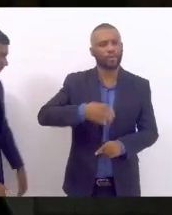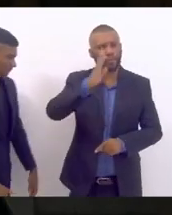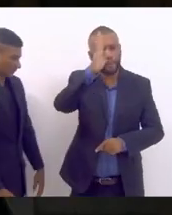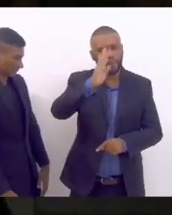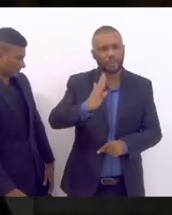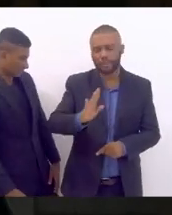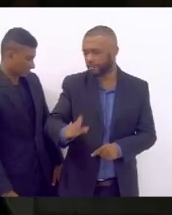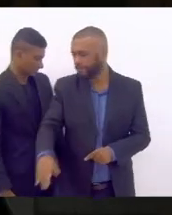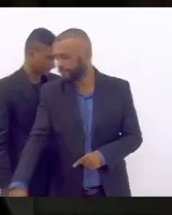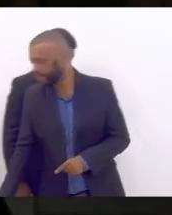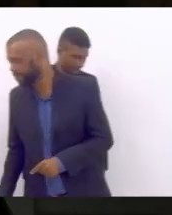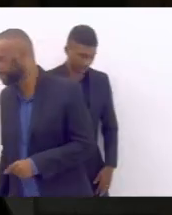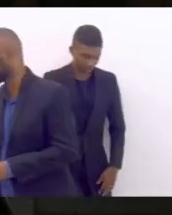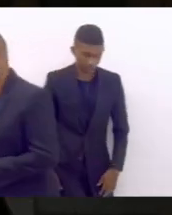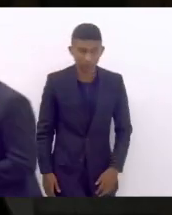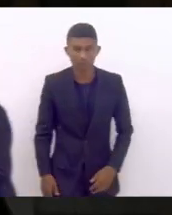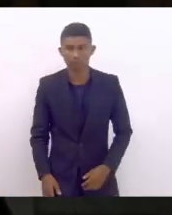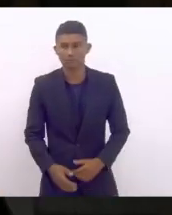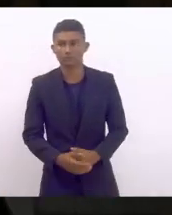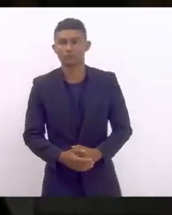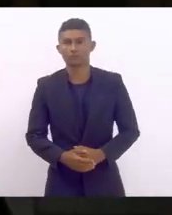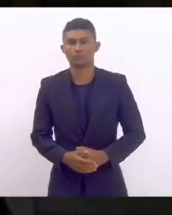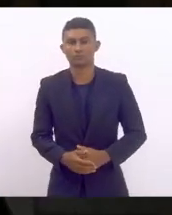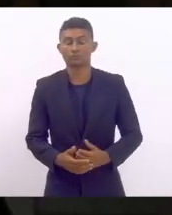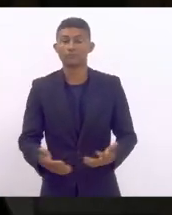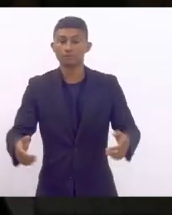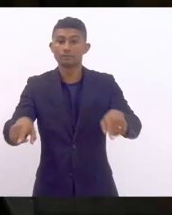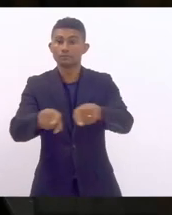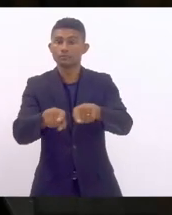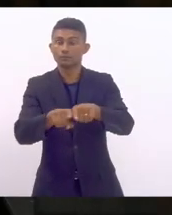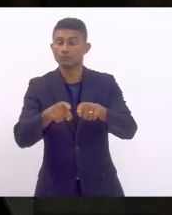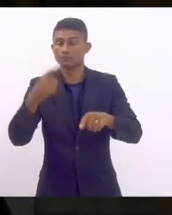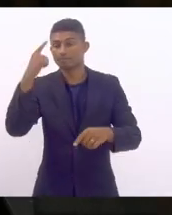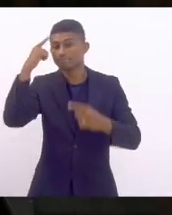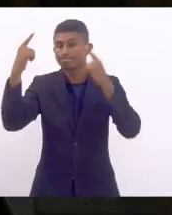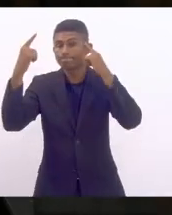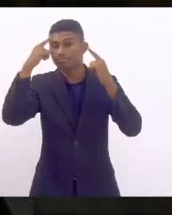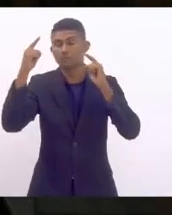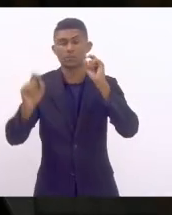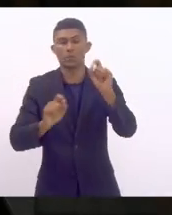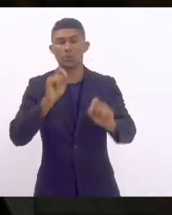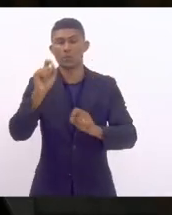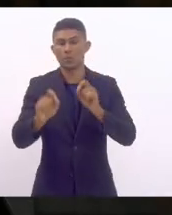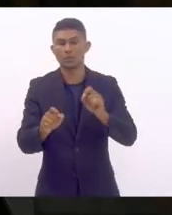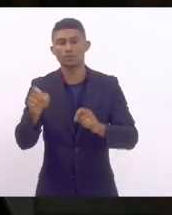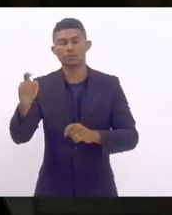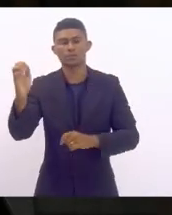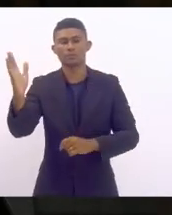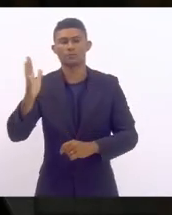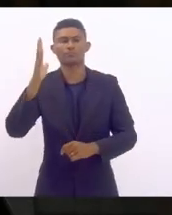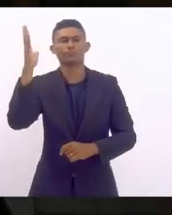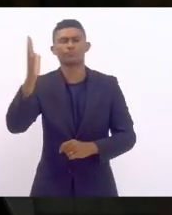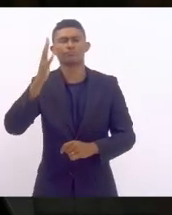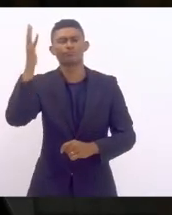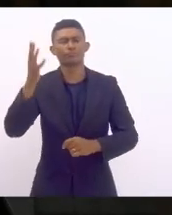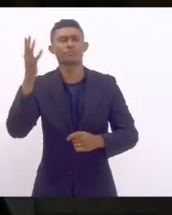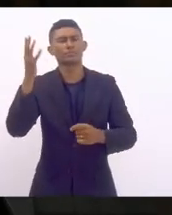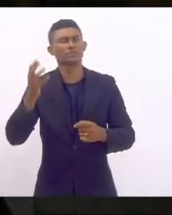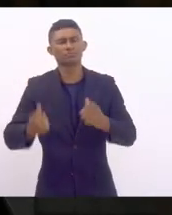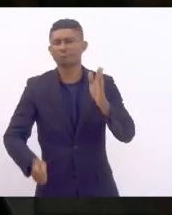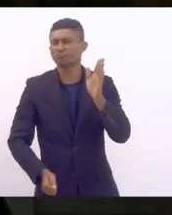atual contra estas instituições eu quero lembrar as sucessivas declarações depreciativas